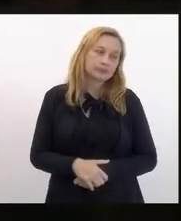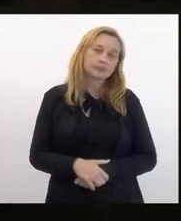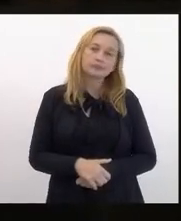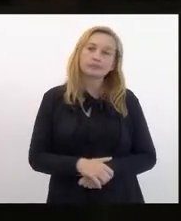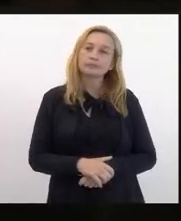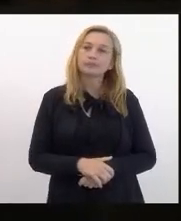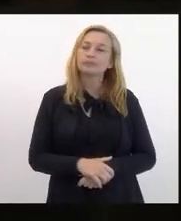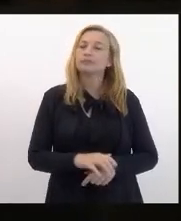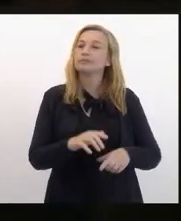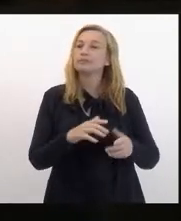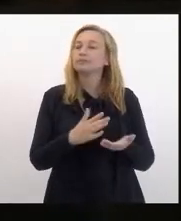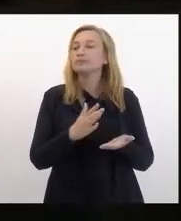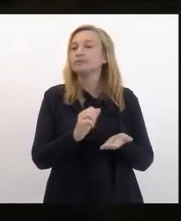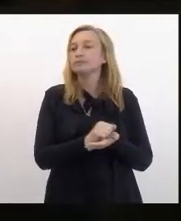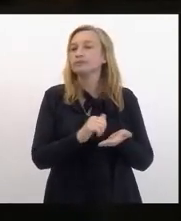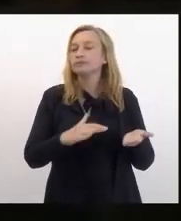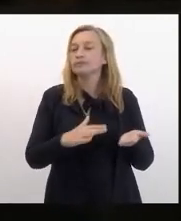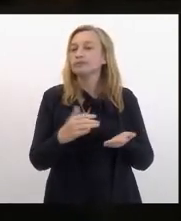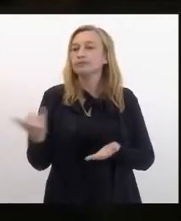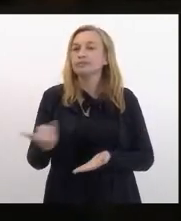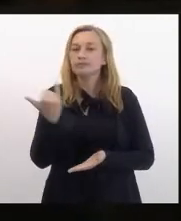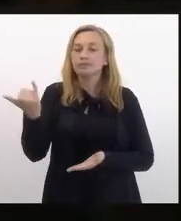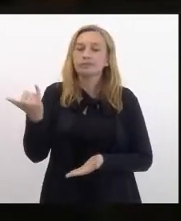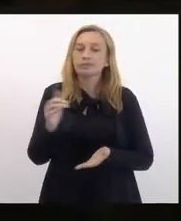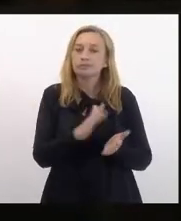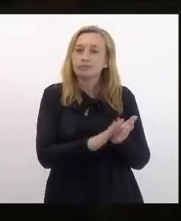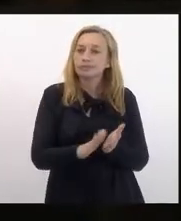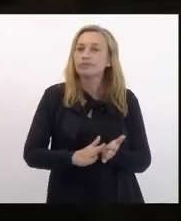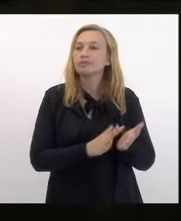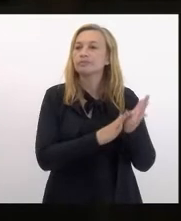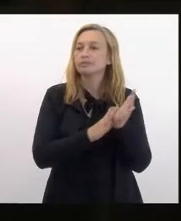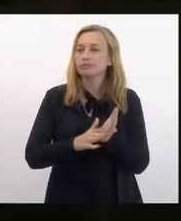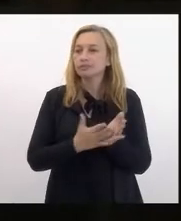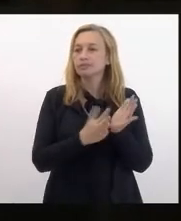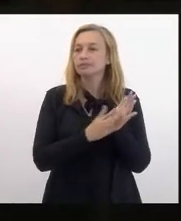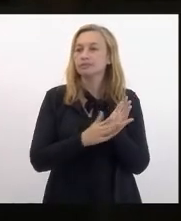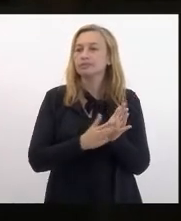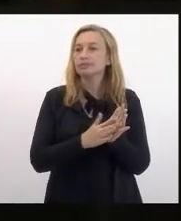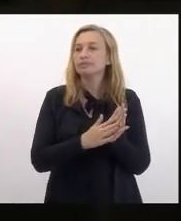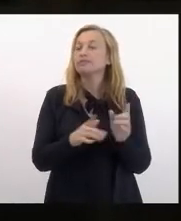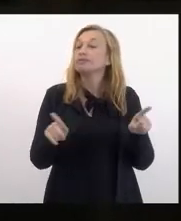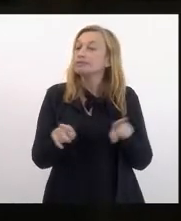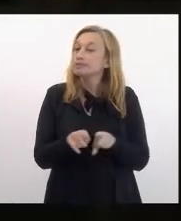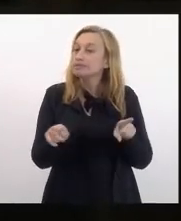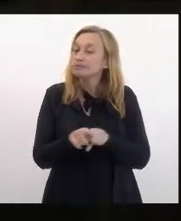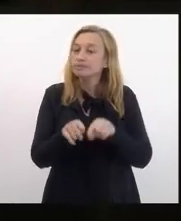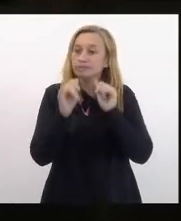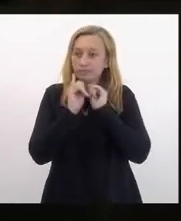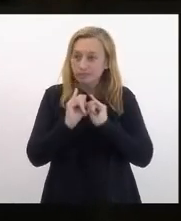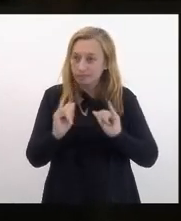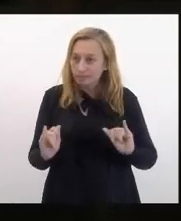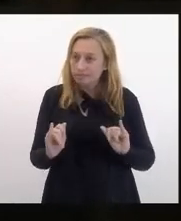atividades. E a importância do samba é também para divulgar